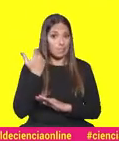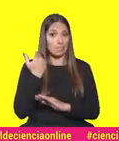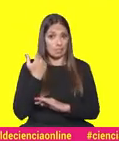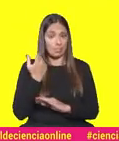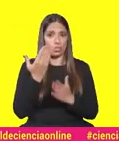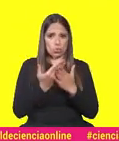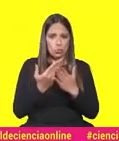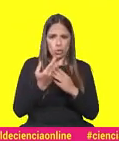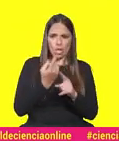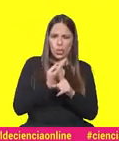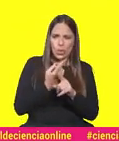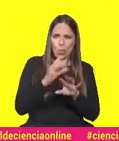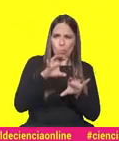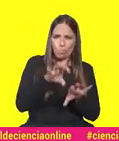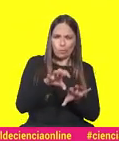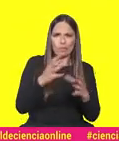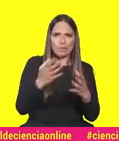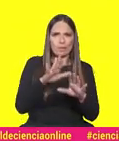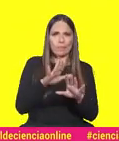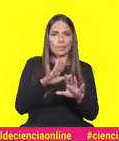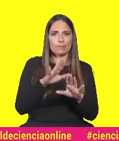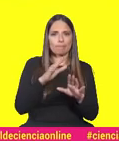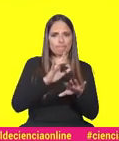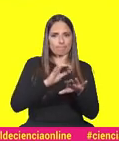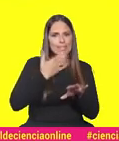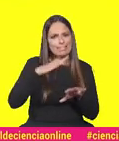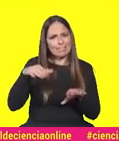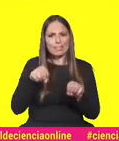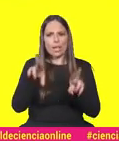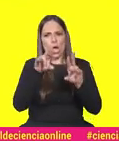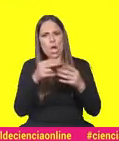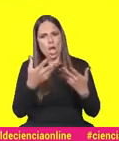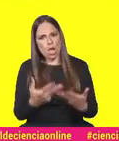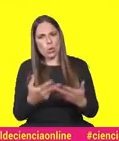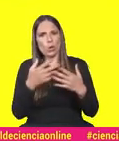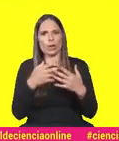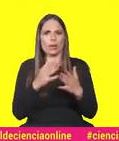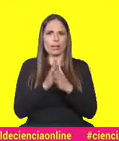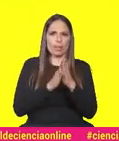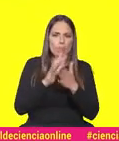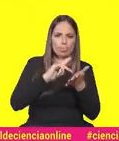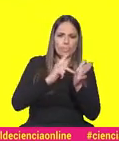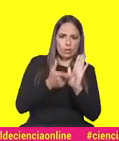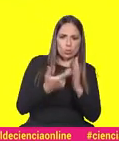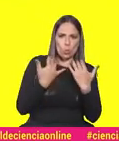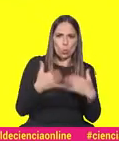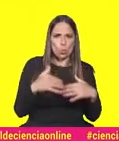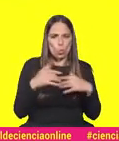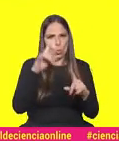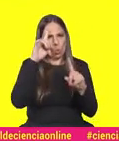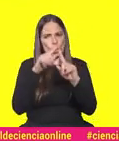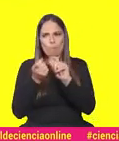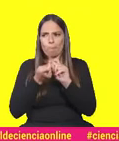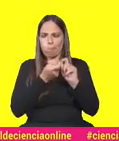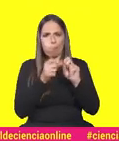os fósseis e os animais extintos, mas é uma ciência moderna, uma ciência que usa tecnologia de ponta e